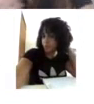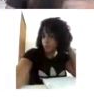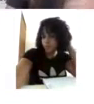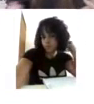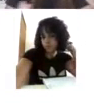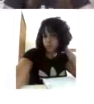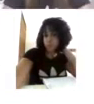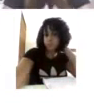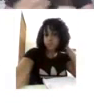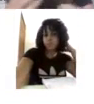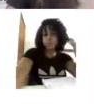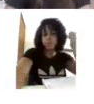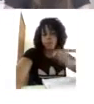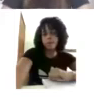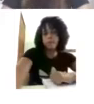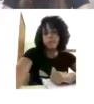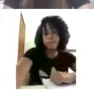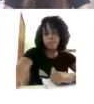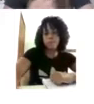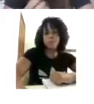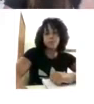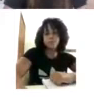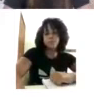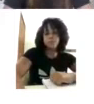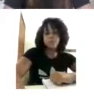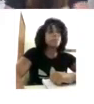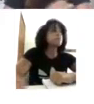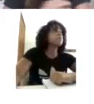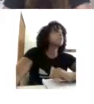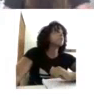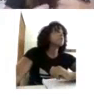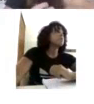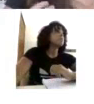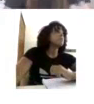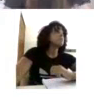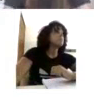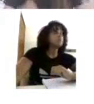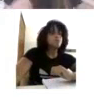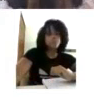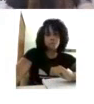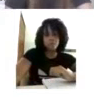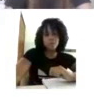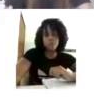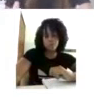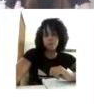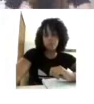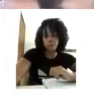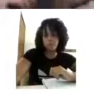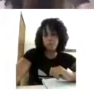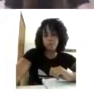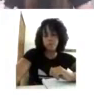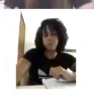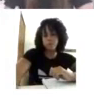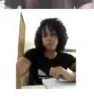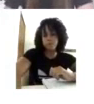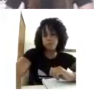foi que a gente foi fazendo essa interlocução de áreas e realmente virou um PIBID multidisciplinar que foi muito